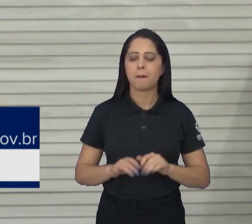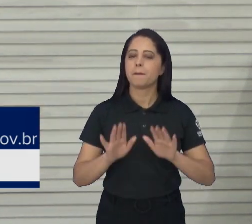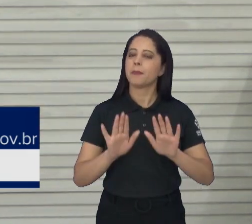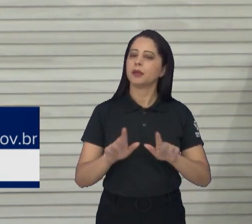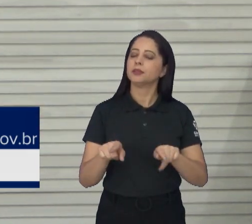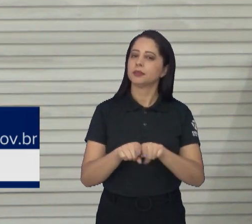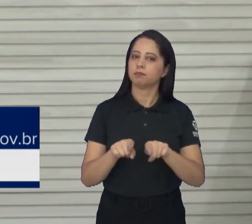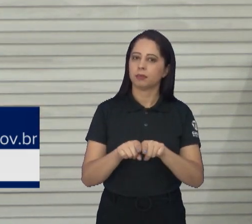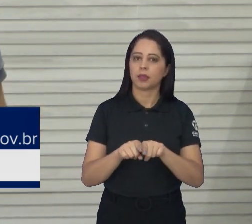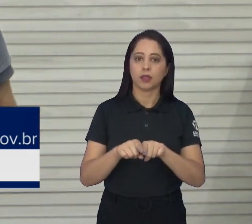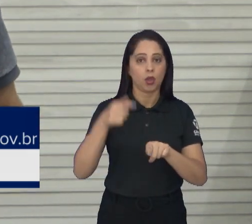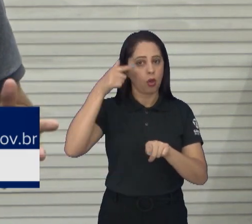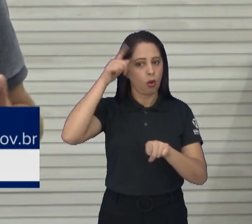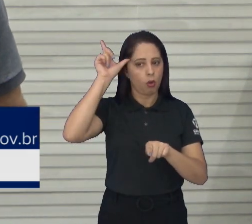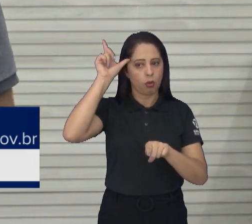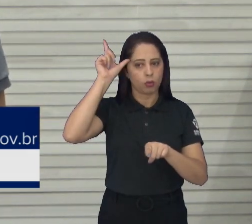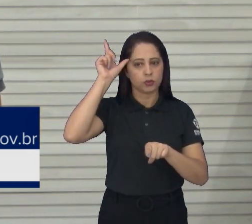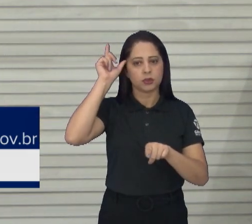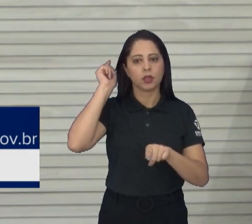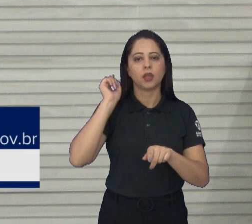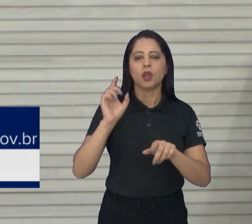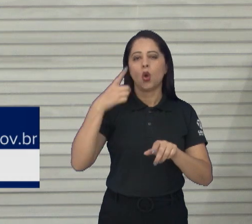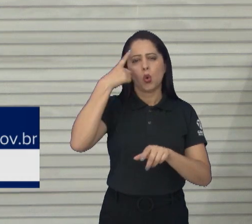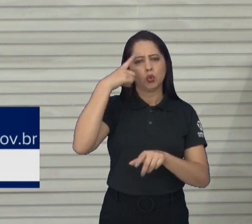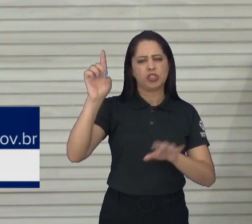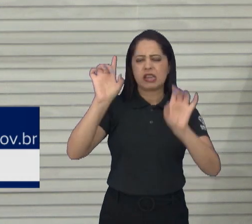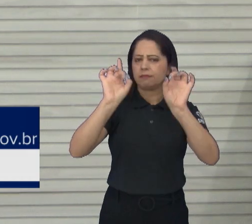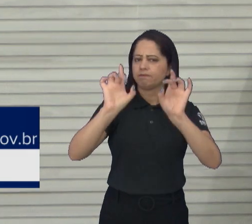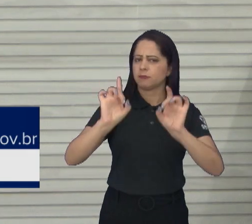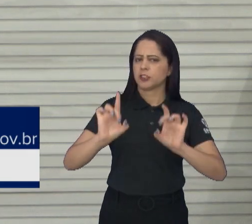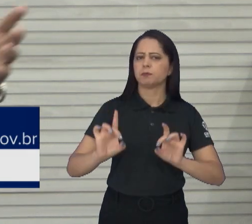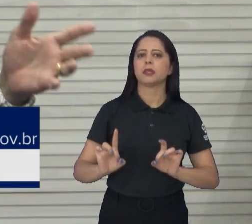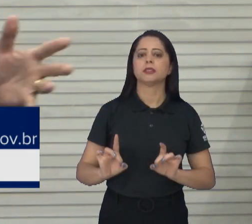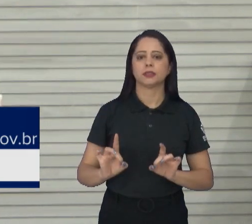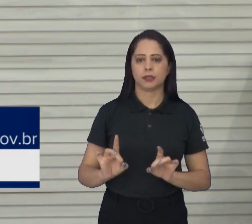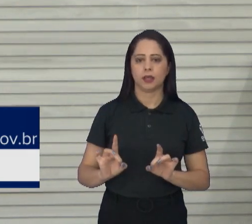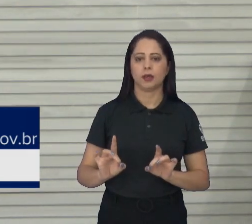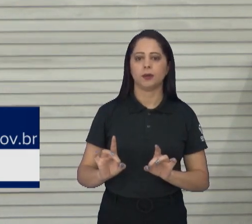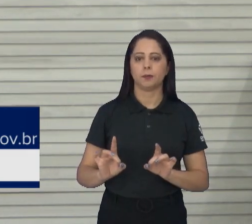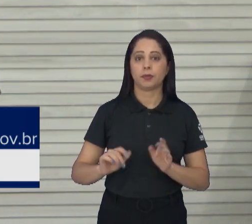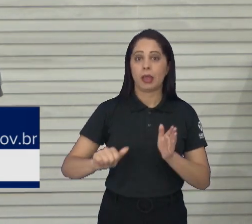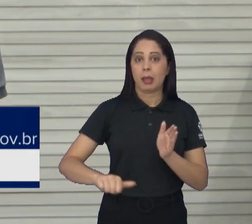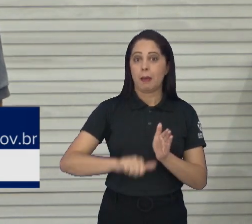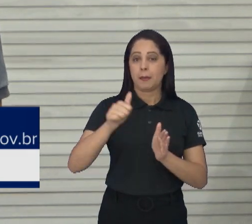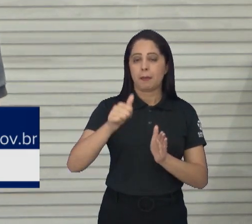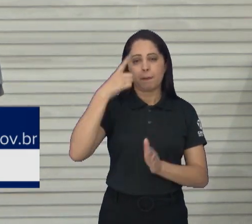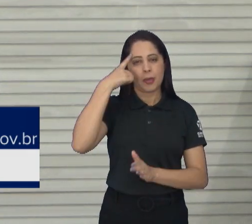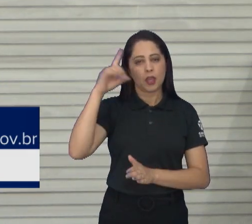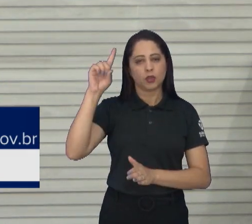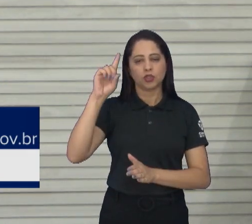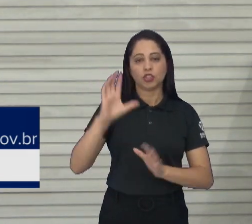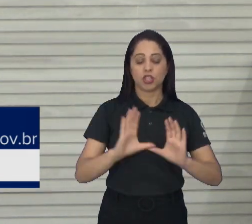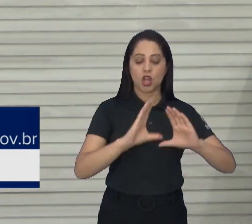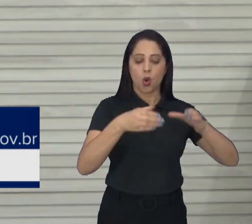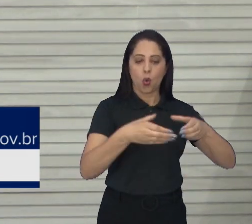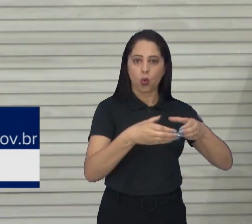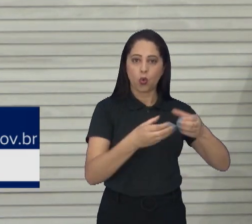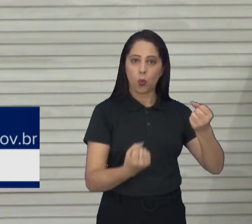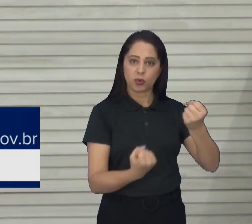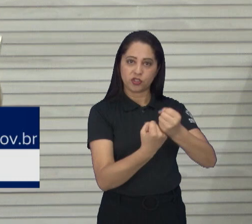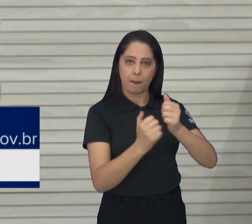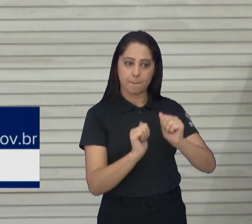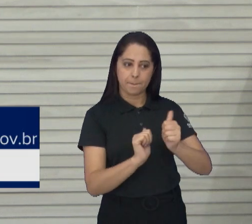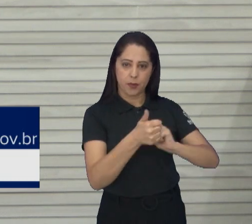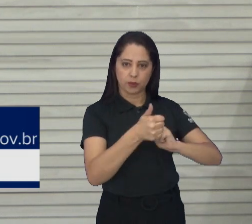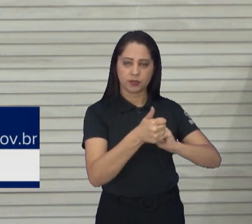também, ontem, para mim um dia histórico, né, o primeiro dia da Frente Parlamentar do Esporte,